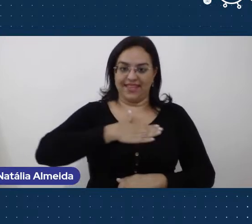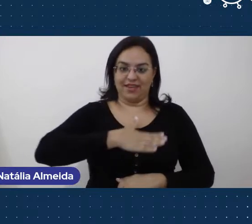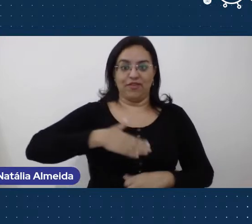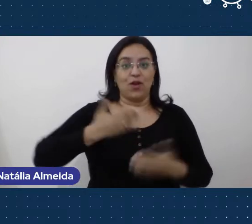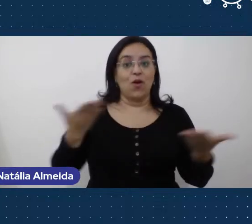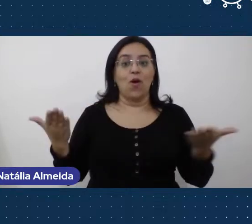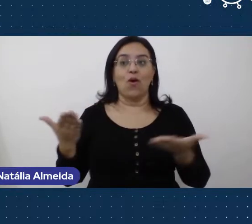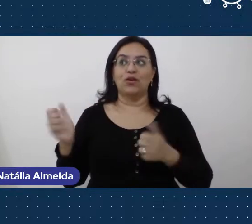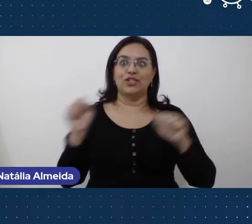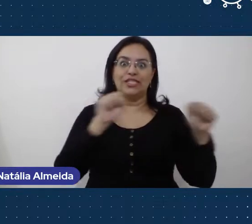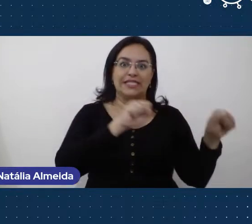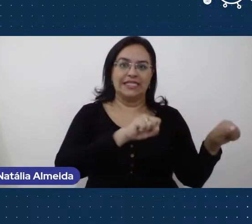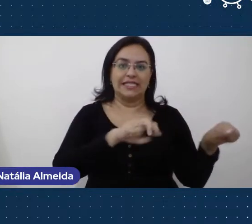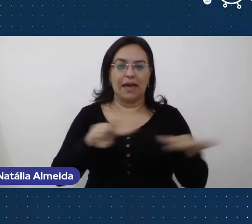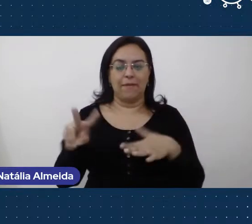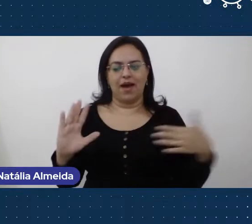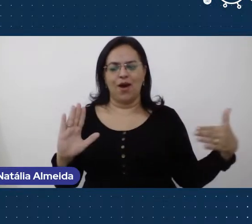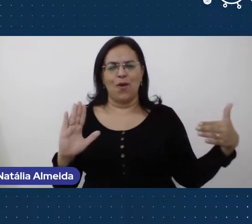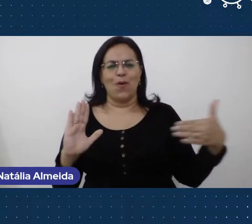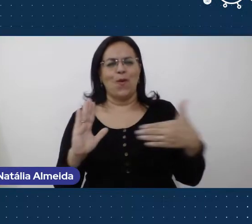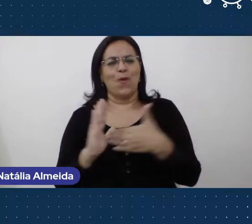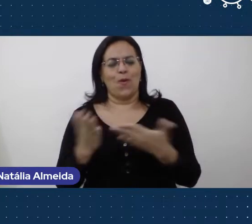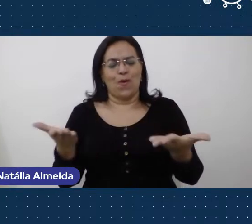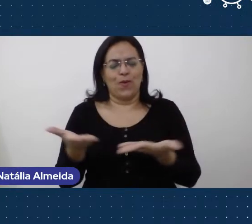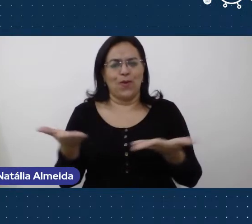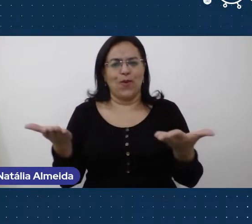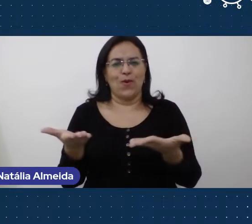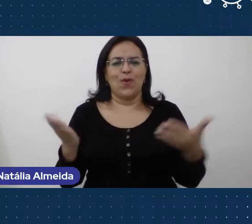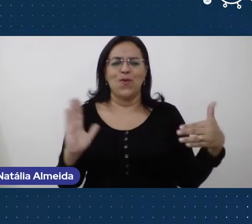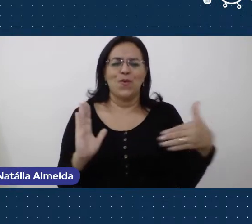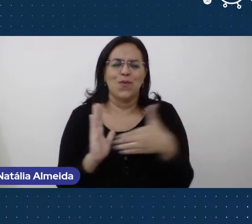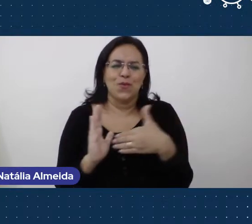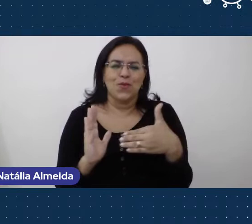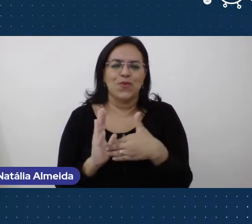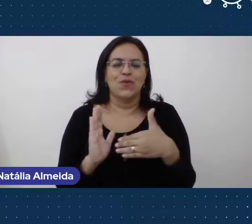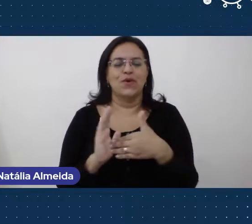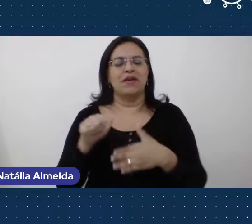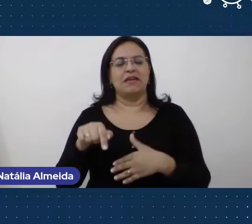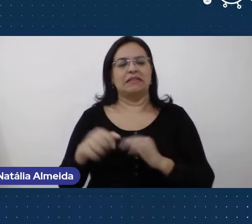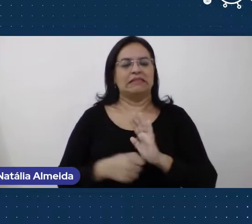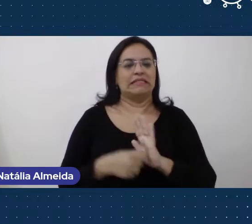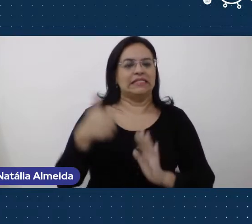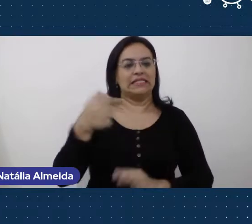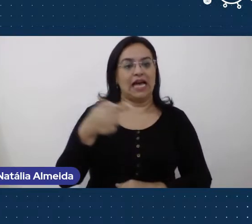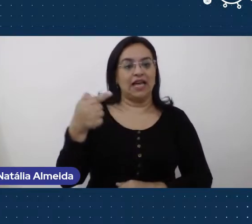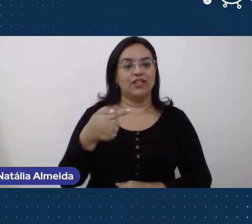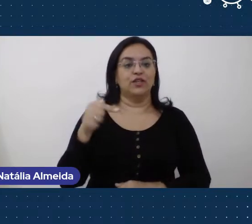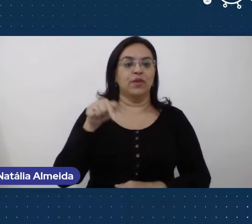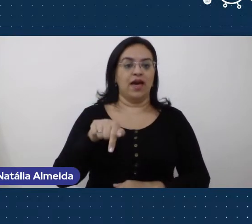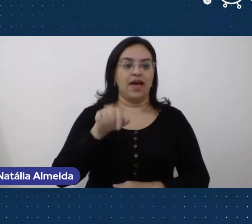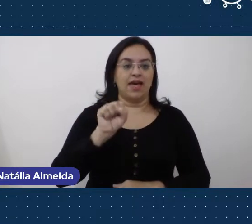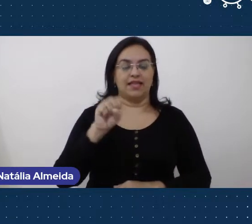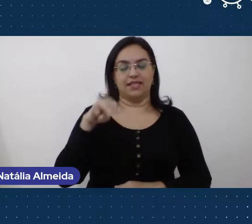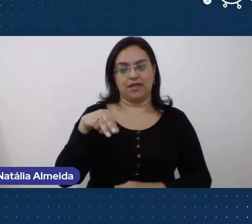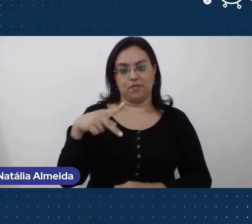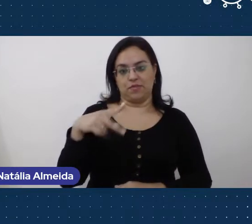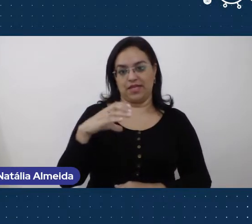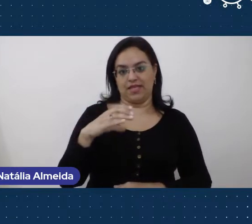Último dia dessa edição, dessa sétima edição da SMPC aqui do ano